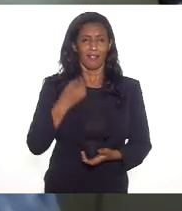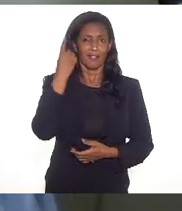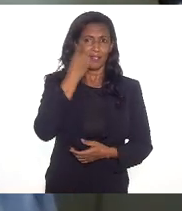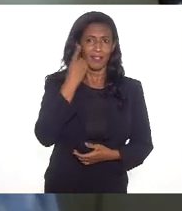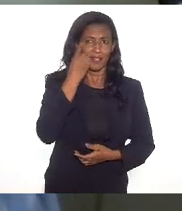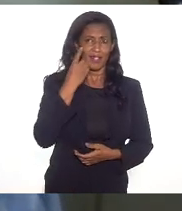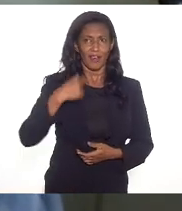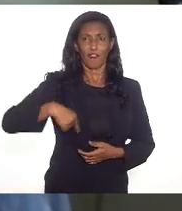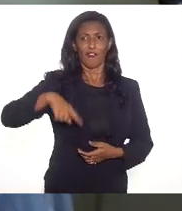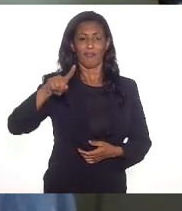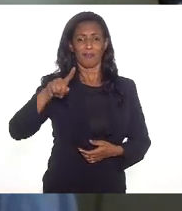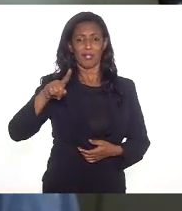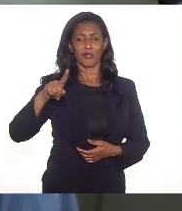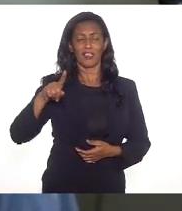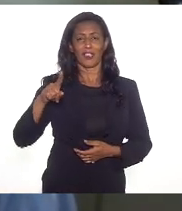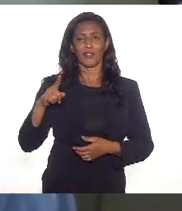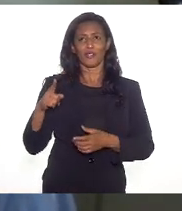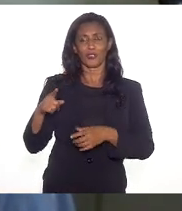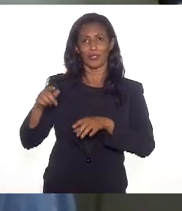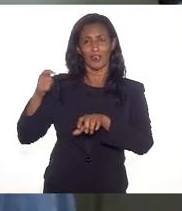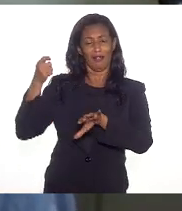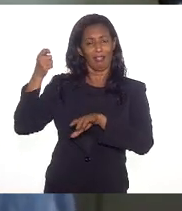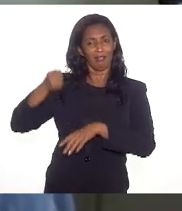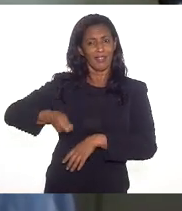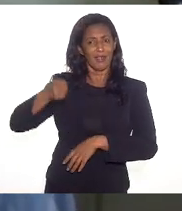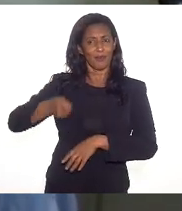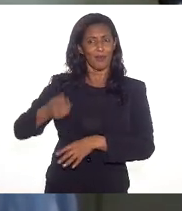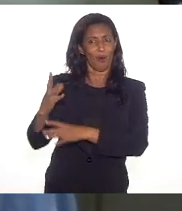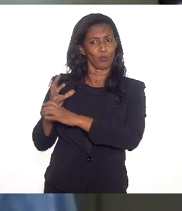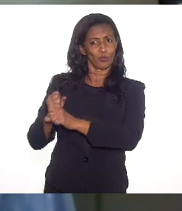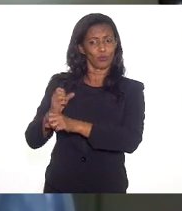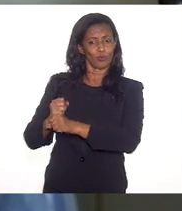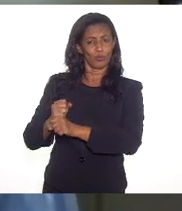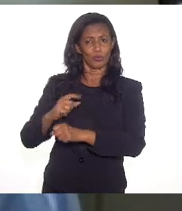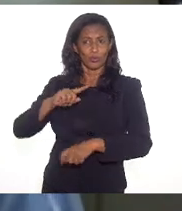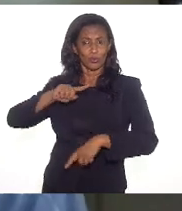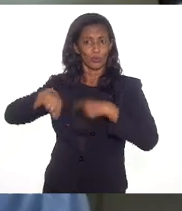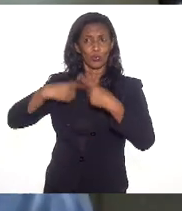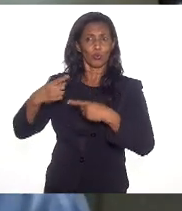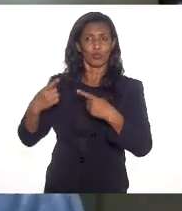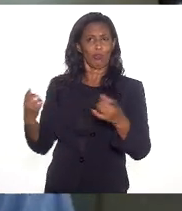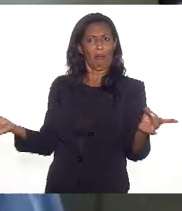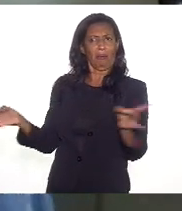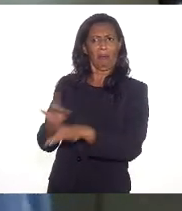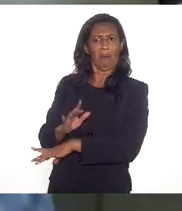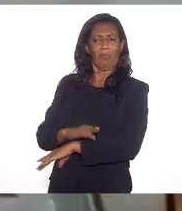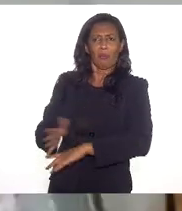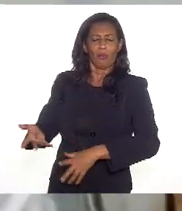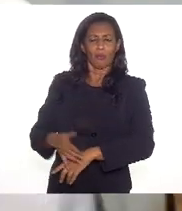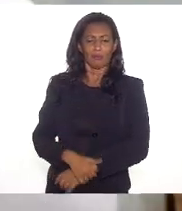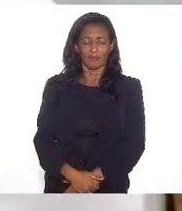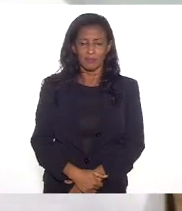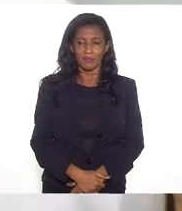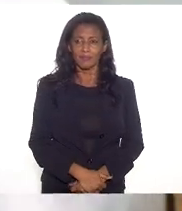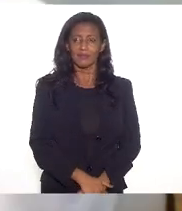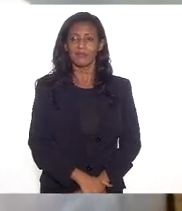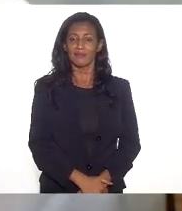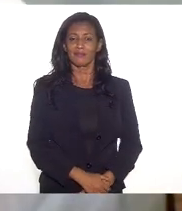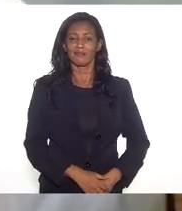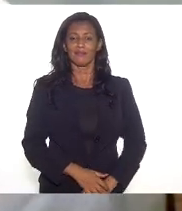Deputados que vão para o Tribunal de Contas e no dia seguinte já não vão mais.